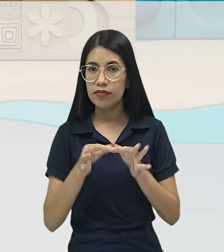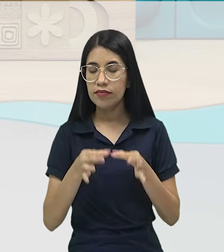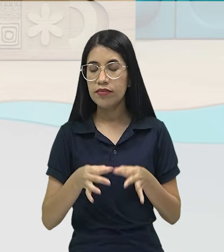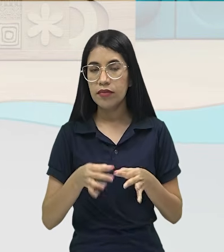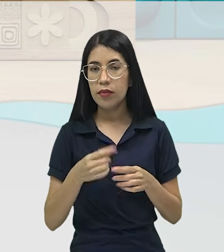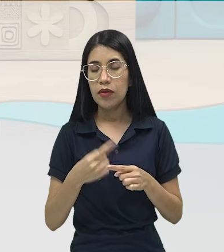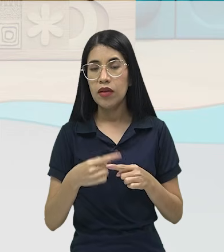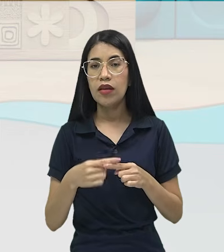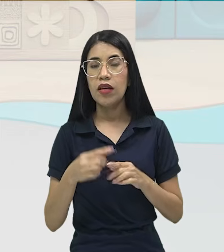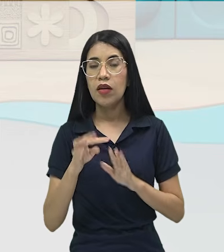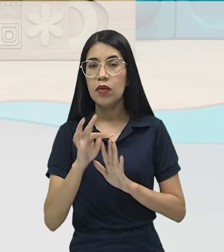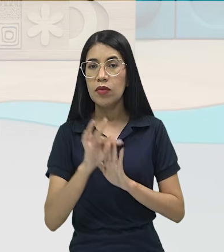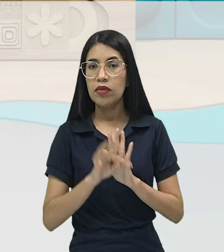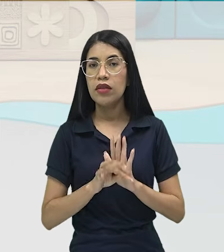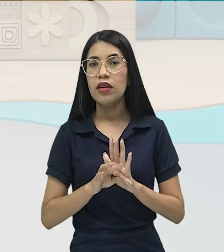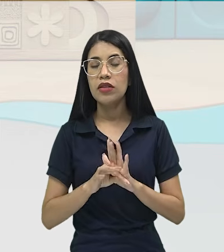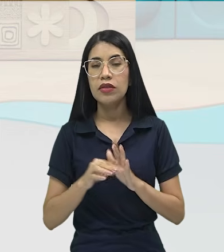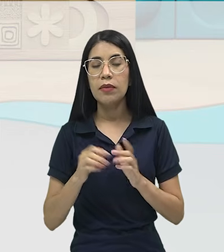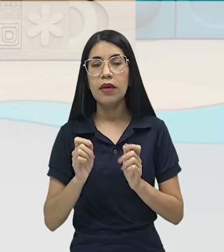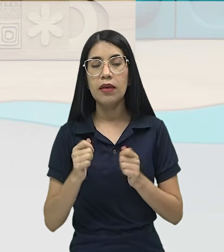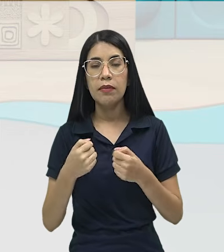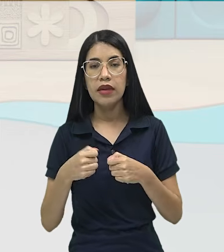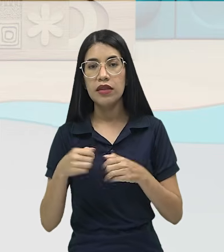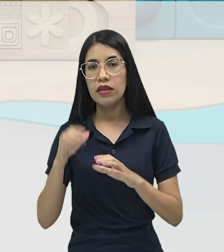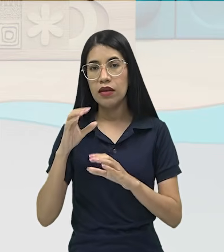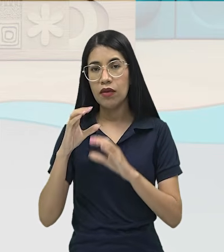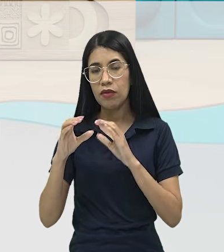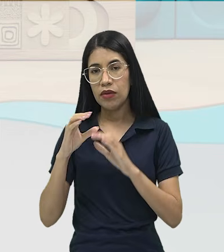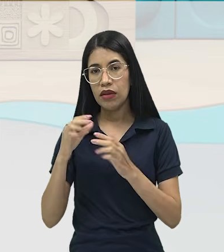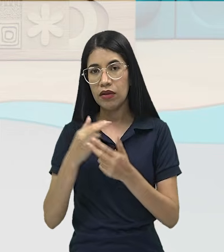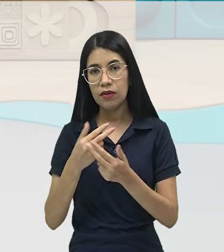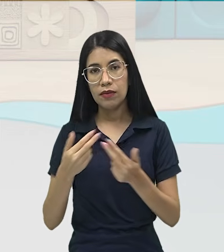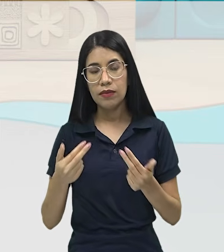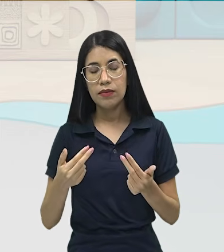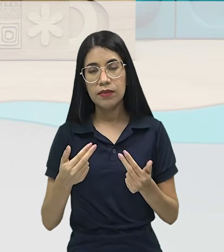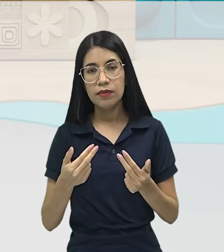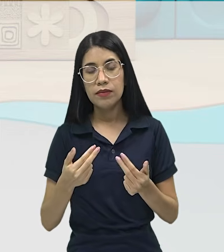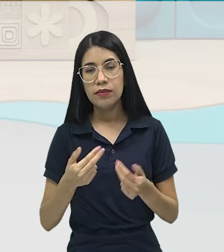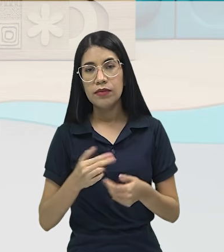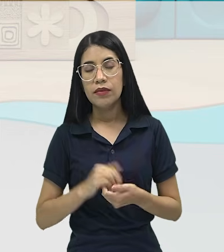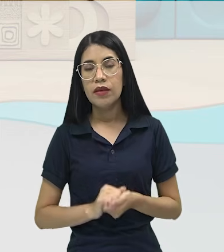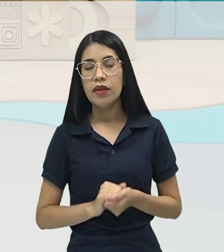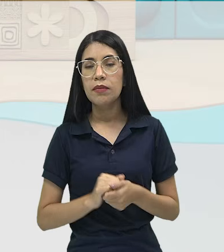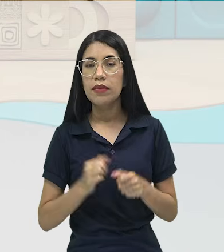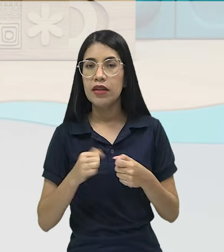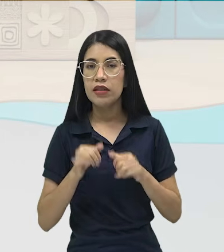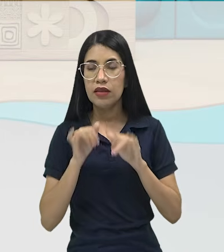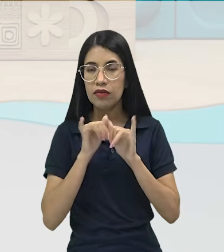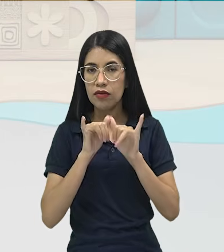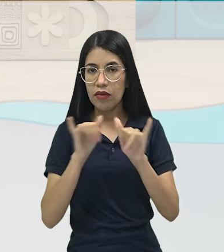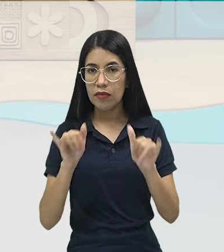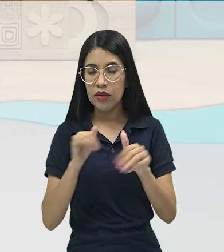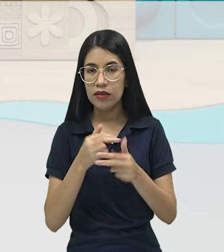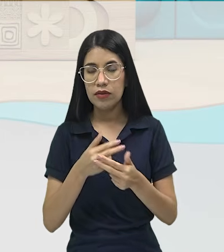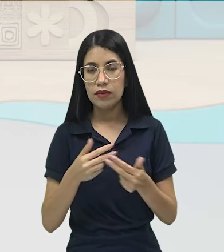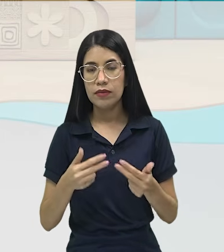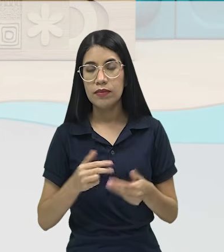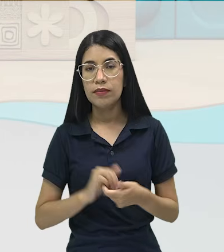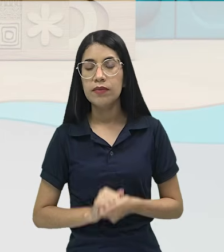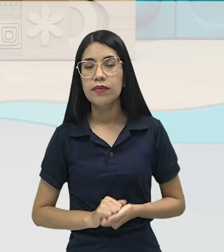todo texto tende a comunicar algo, a comunicar uma informação.